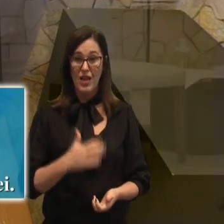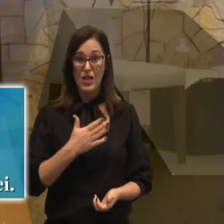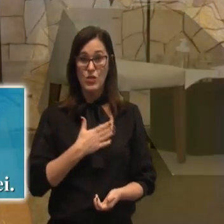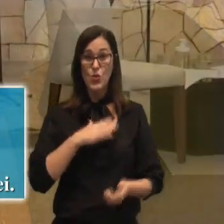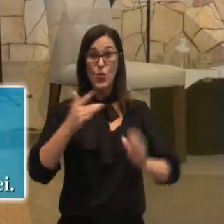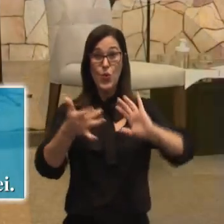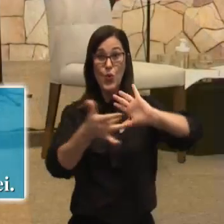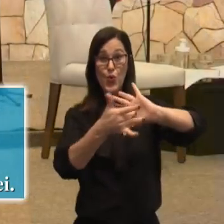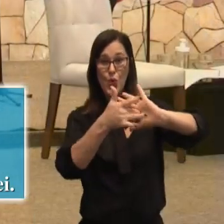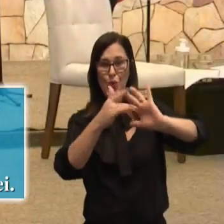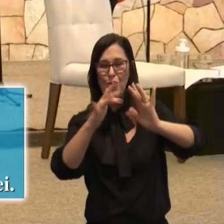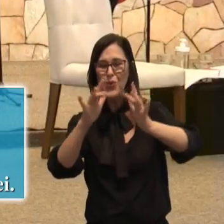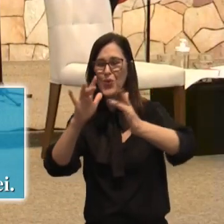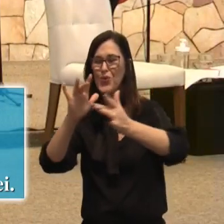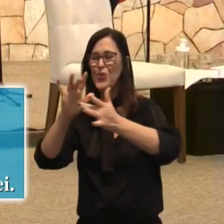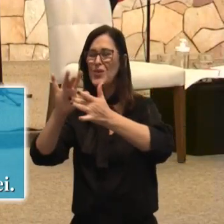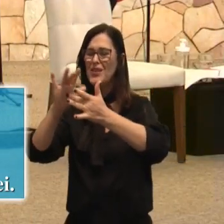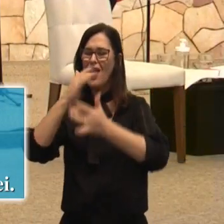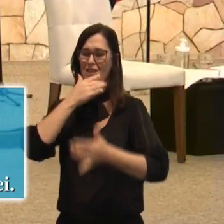Meu Jesus,